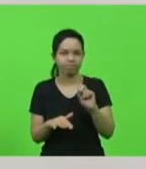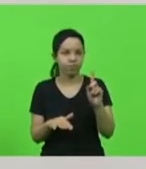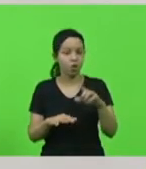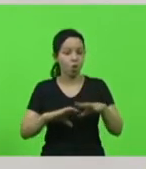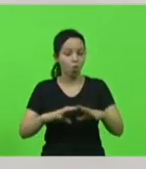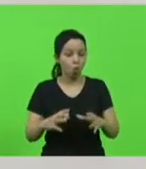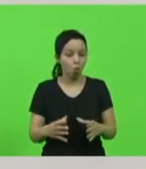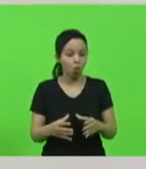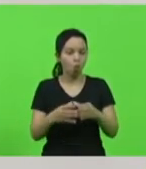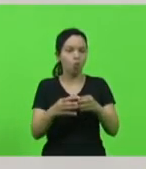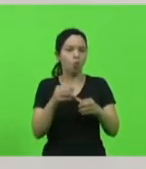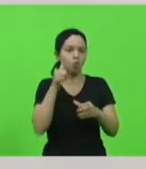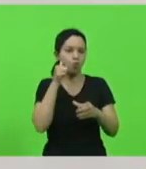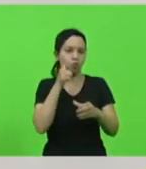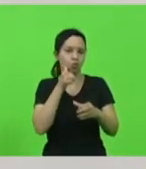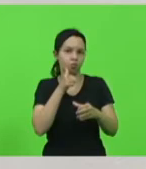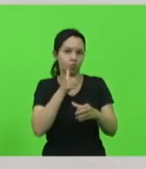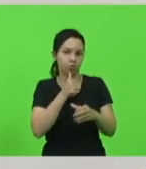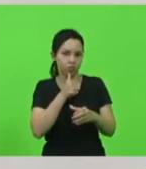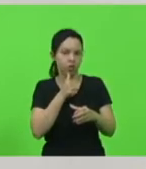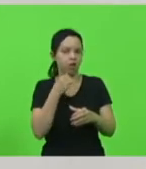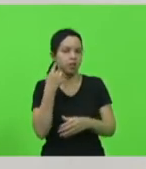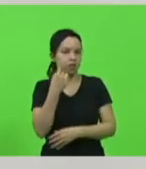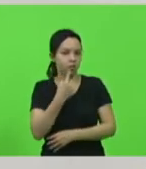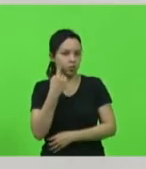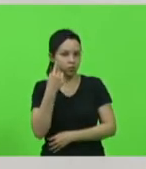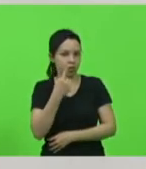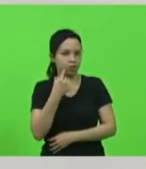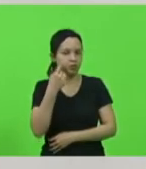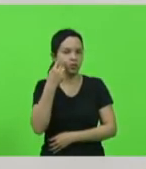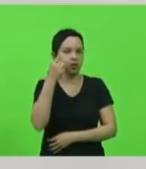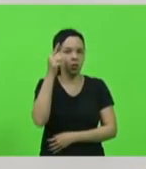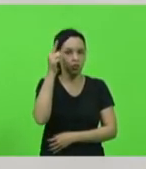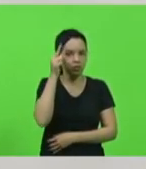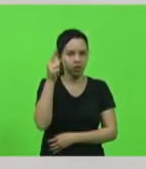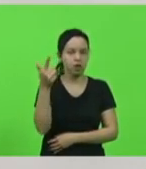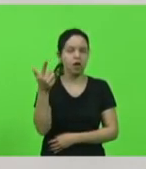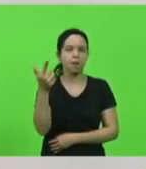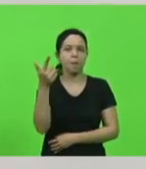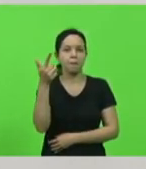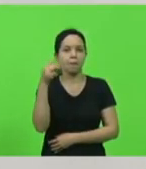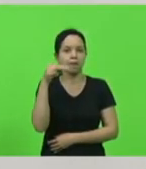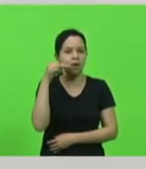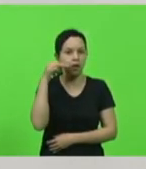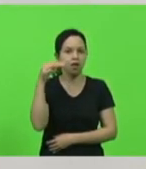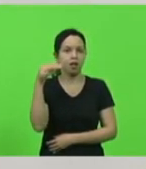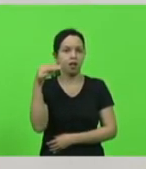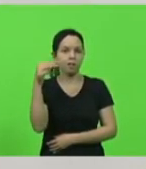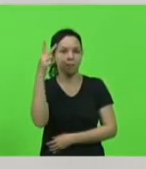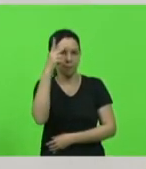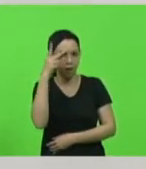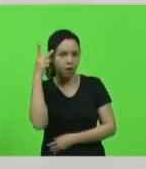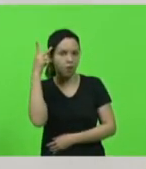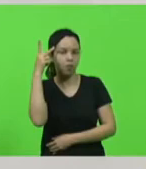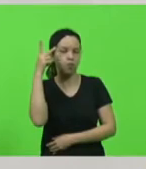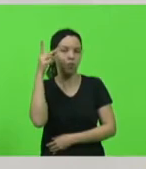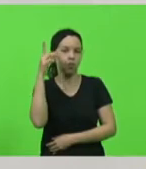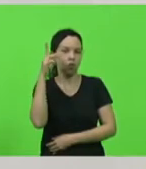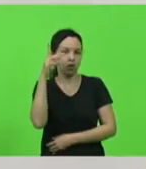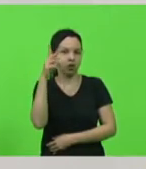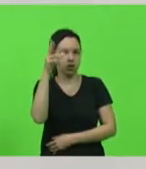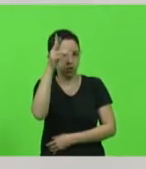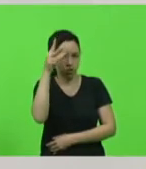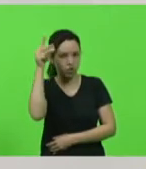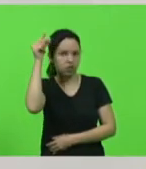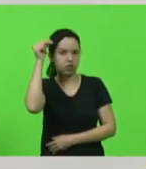feminina, que é composta pelas deputadas Luciane, Marlene, Paulinha e Dirce, as quais sempre